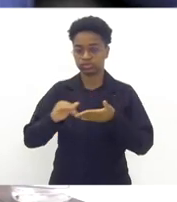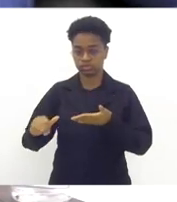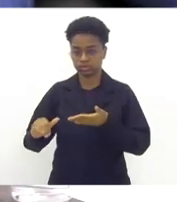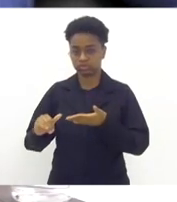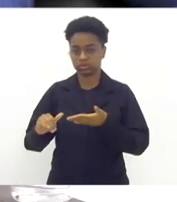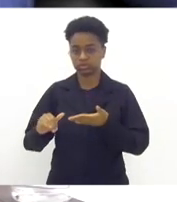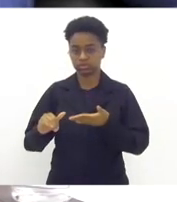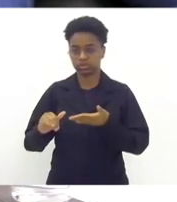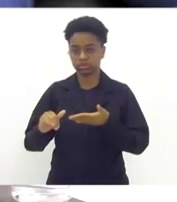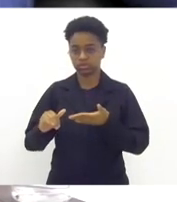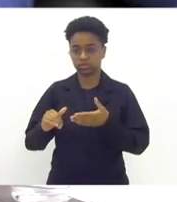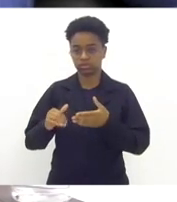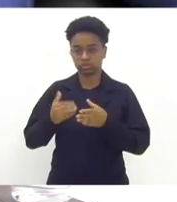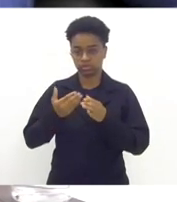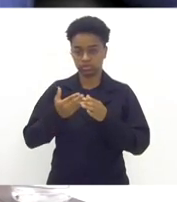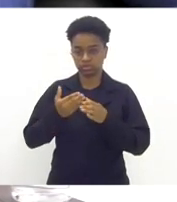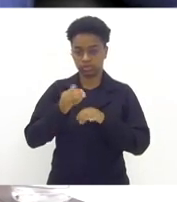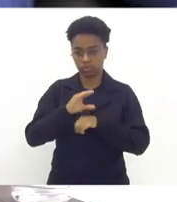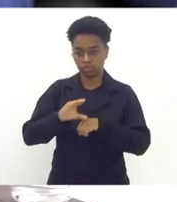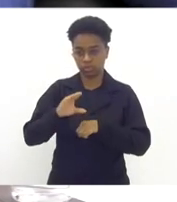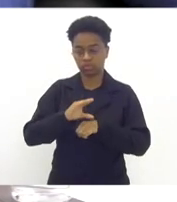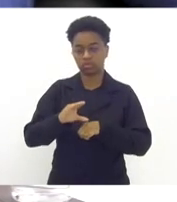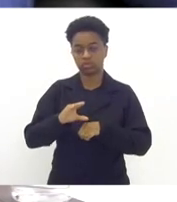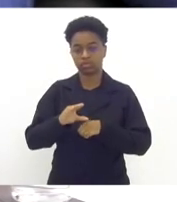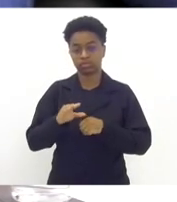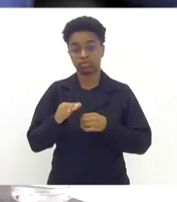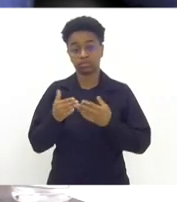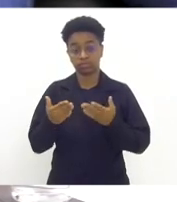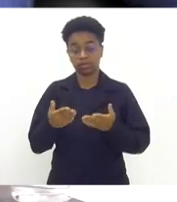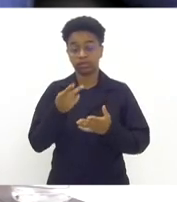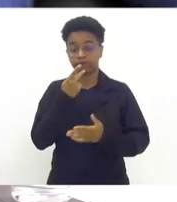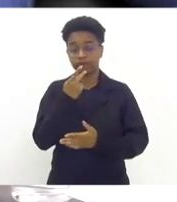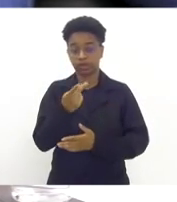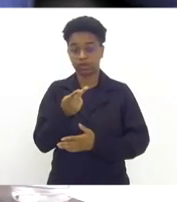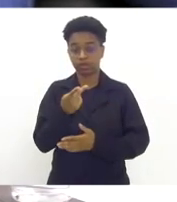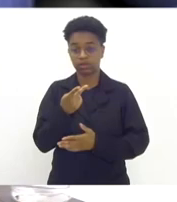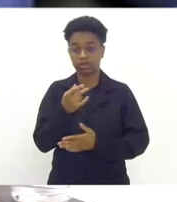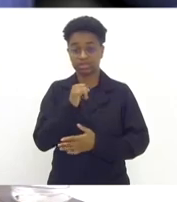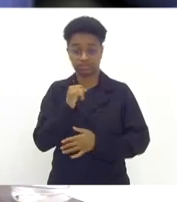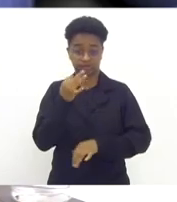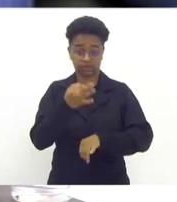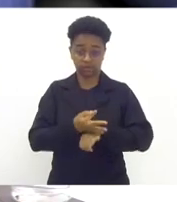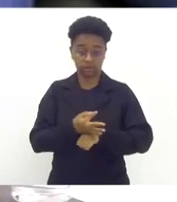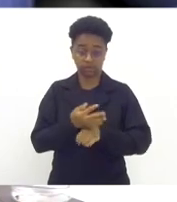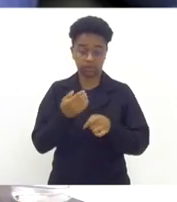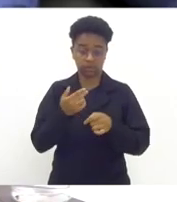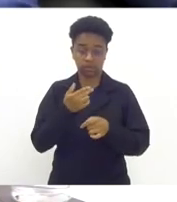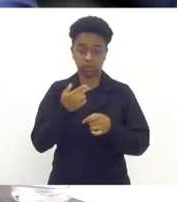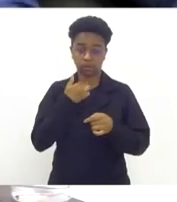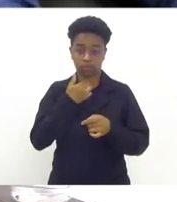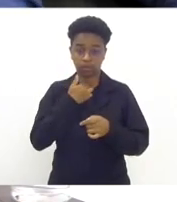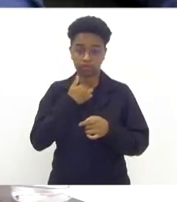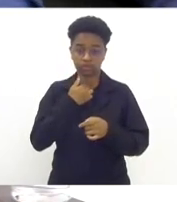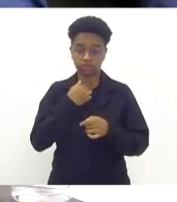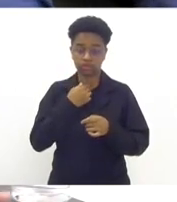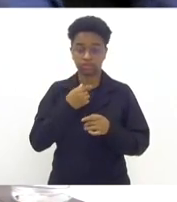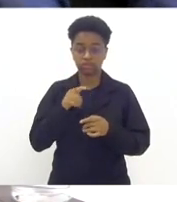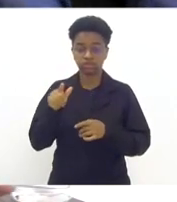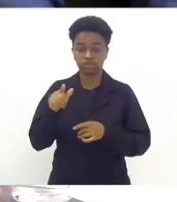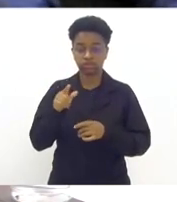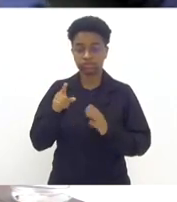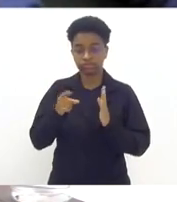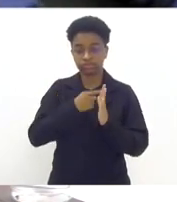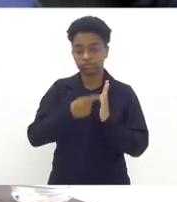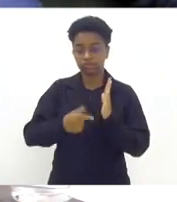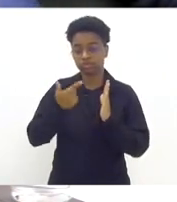ela me tira do curso, dando ganho para o Estado, alegando que falta é falta, não merece remarcação, e que o fato de eu ter sido absolvido não quer dizer que eu não